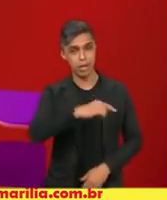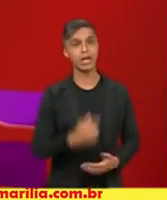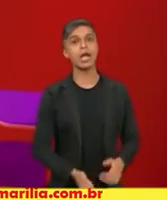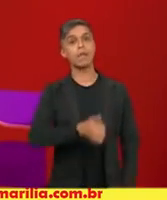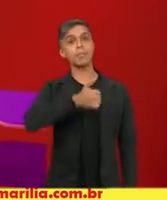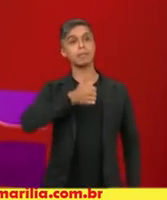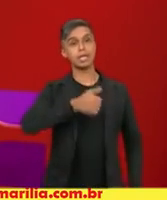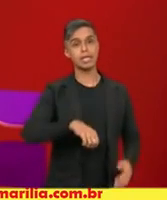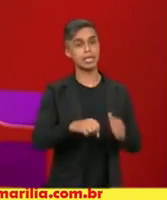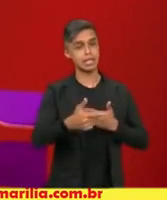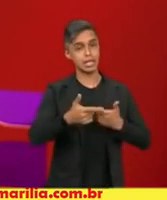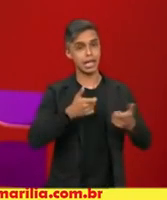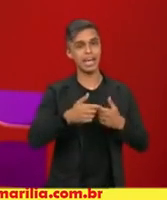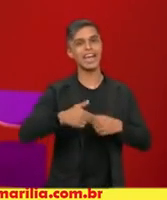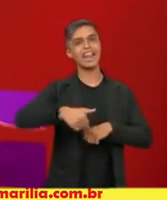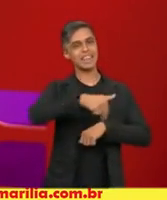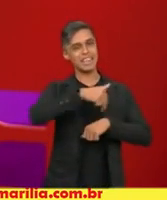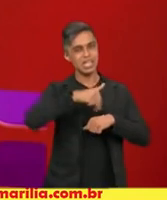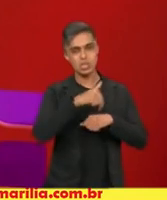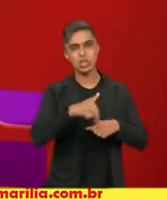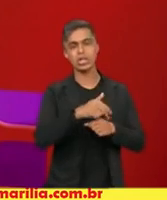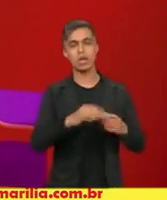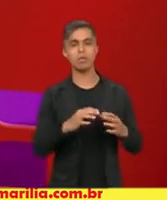em que lutam nacionais dos 4